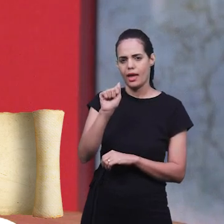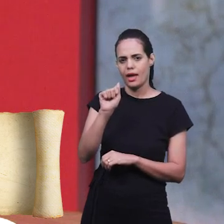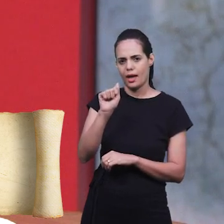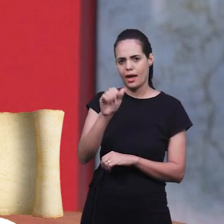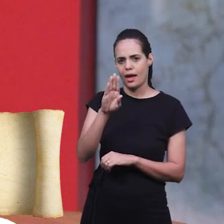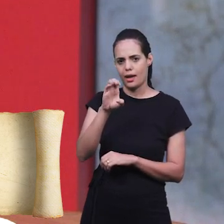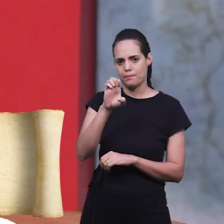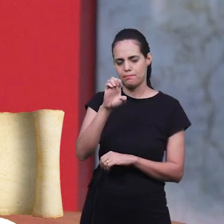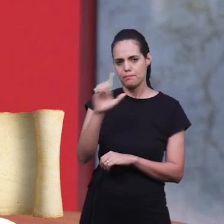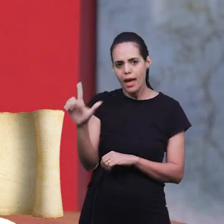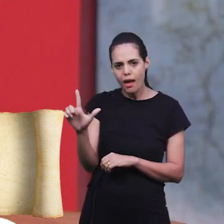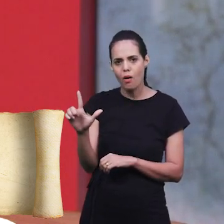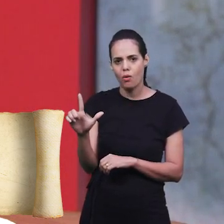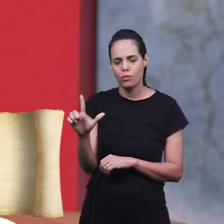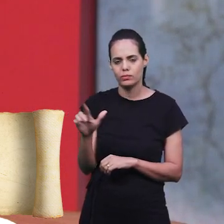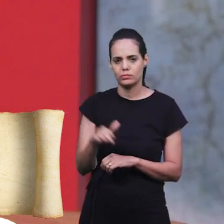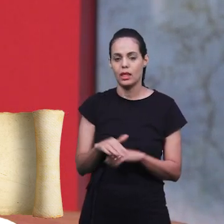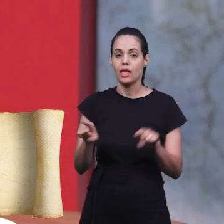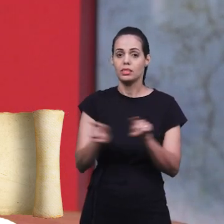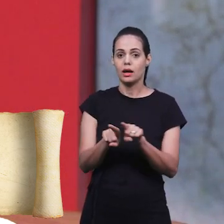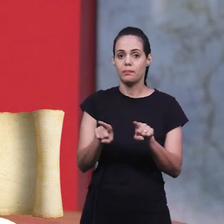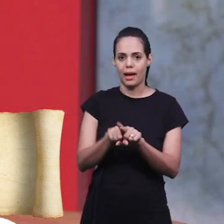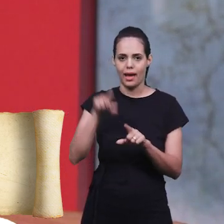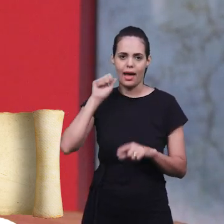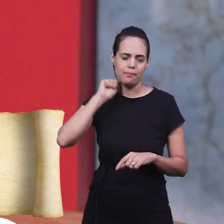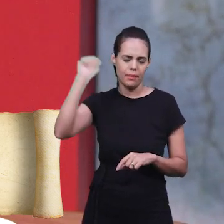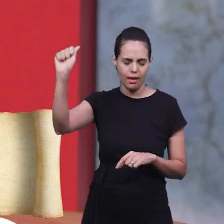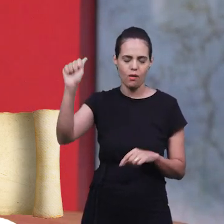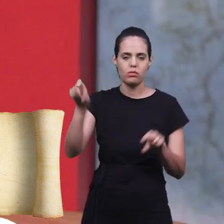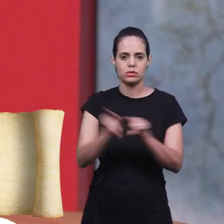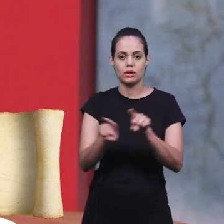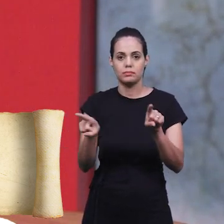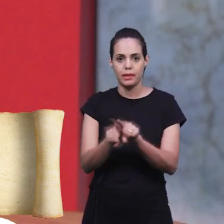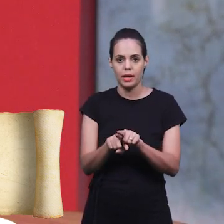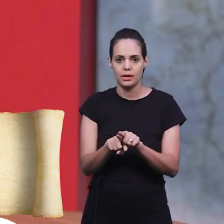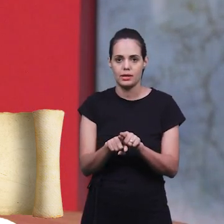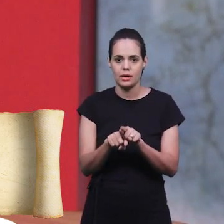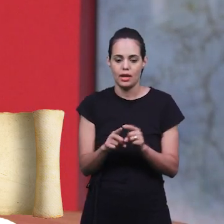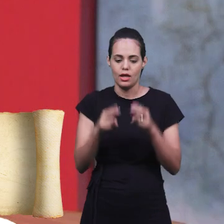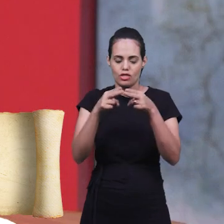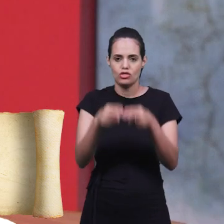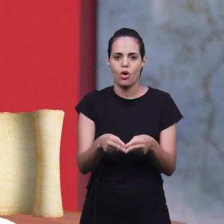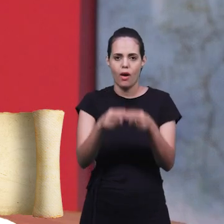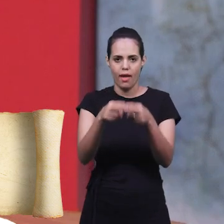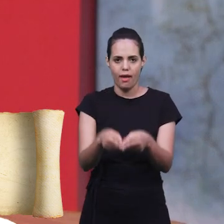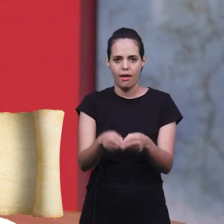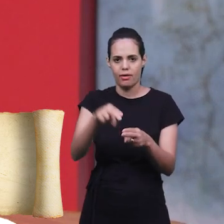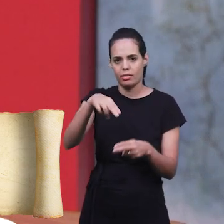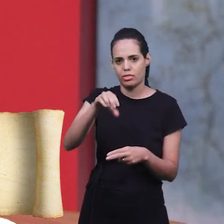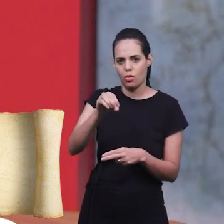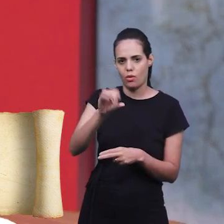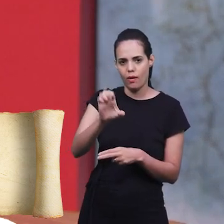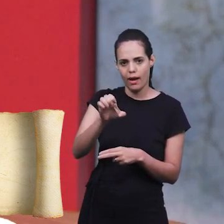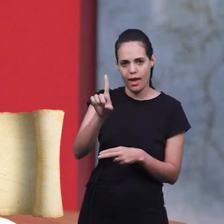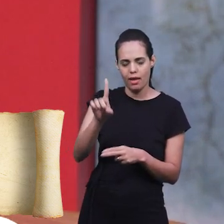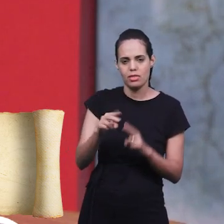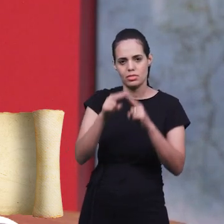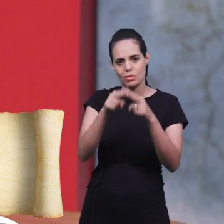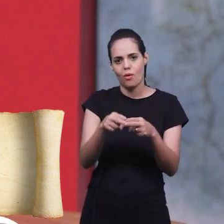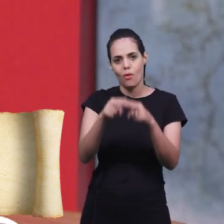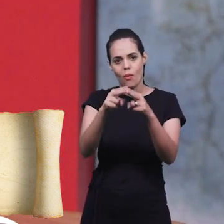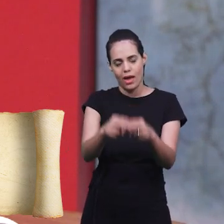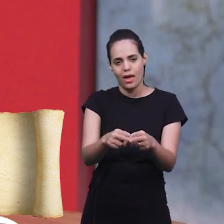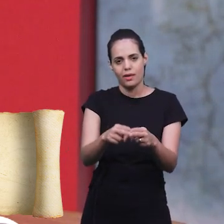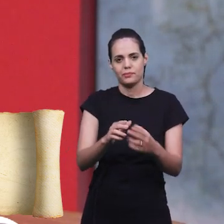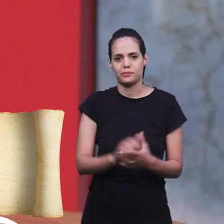andaram na presença de Deus. Mas o homem estava completamente desviado de Deus. E Abraão agradou a